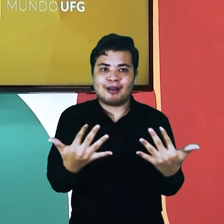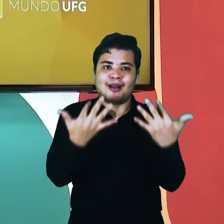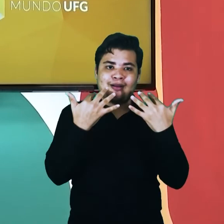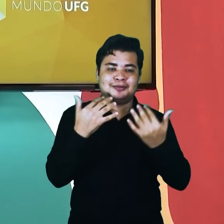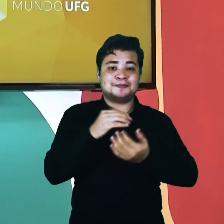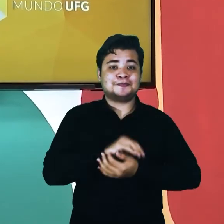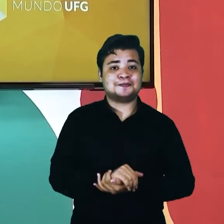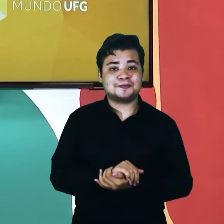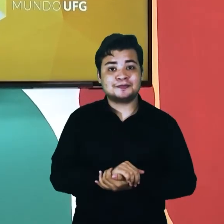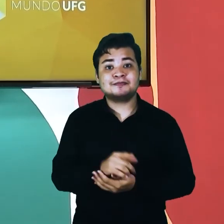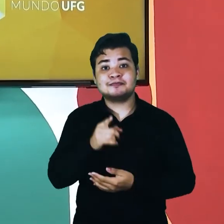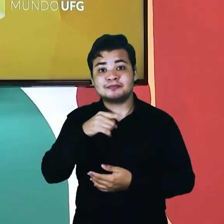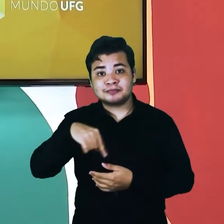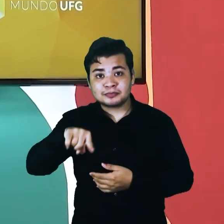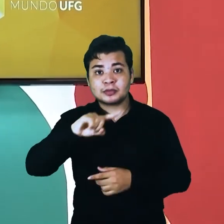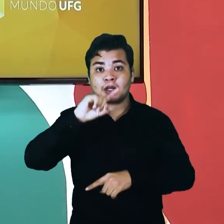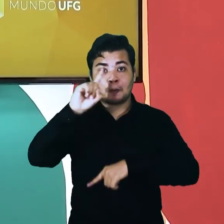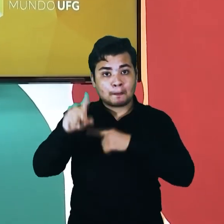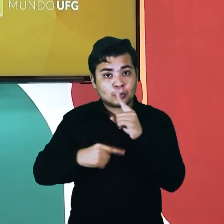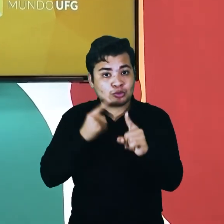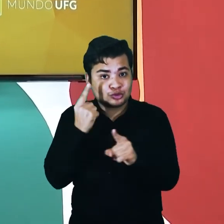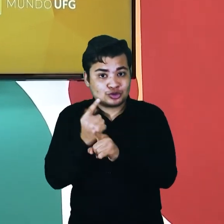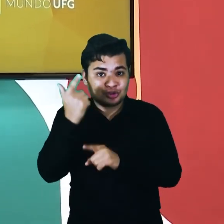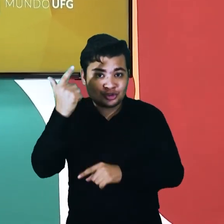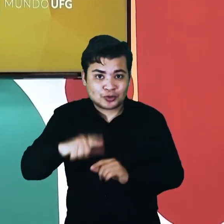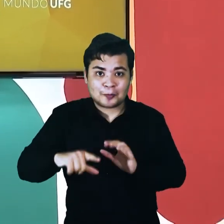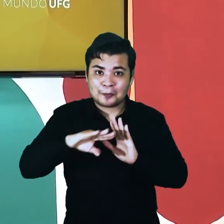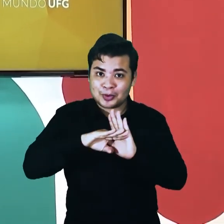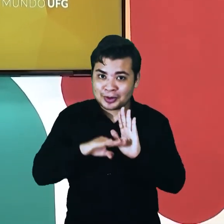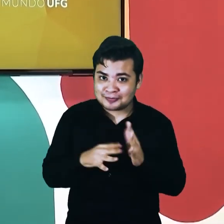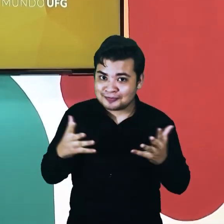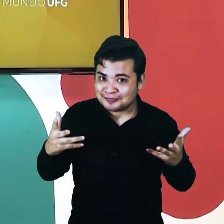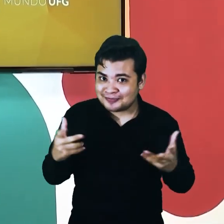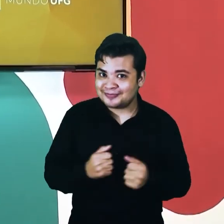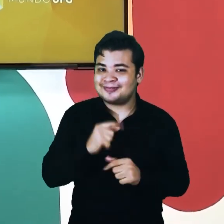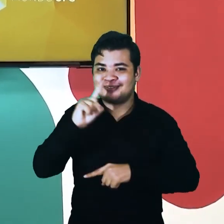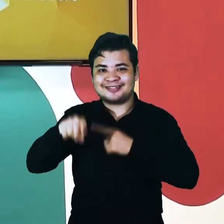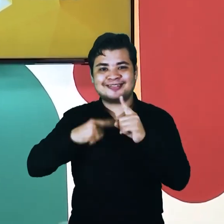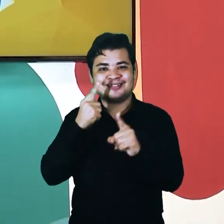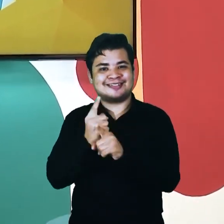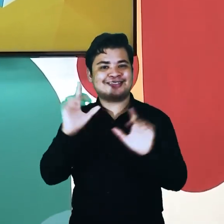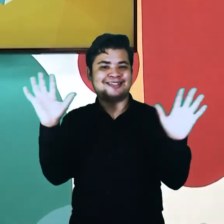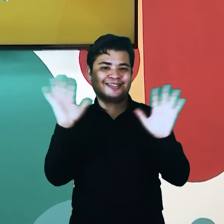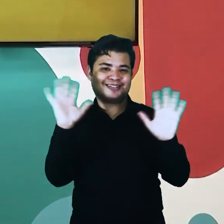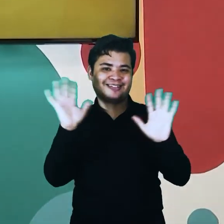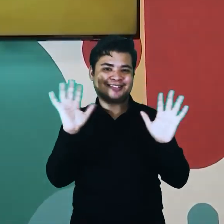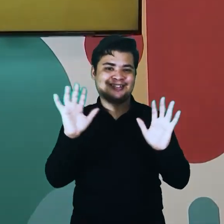Conta com a gente num próximo programa. Vai ser incrível. Até mais. Tchau, tchau.